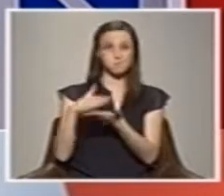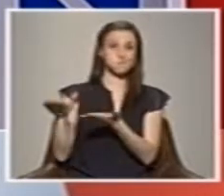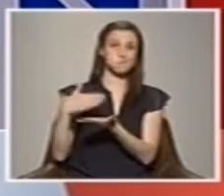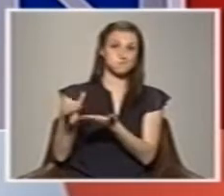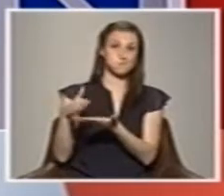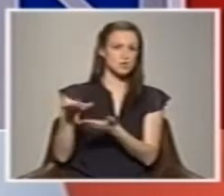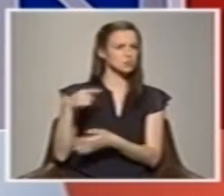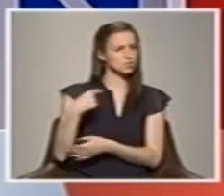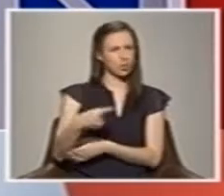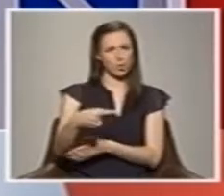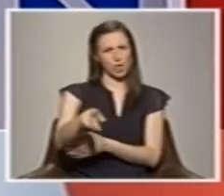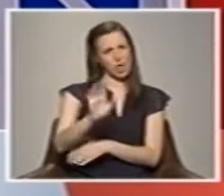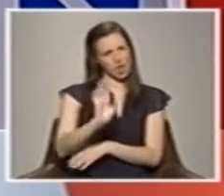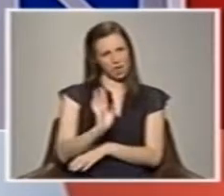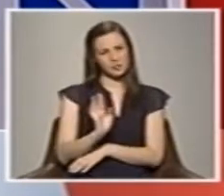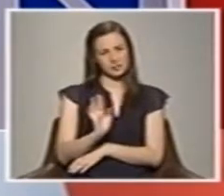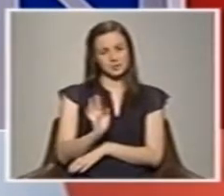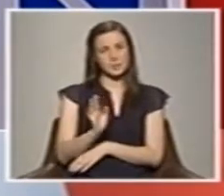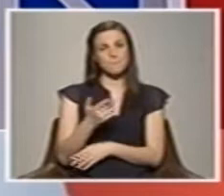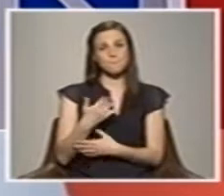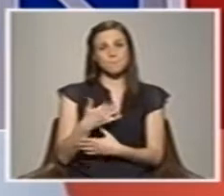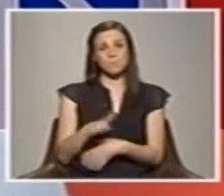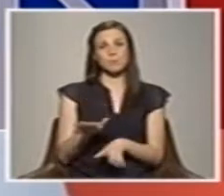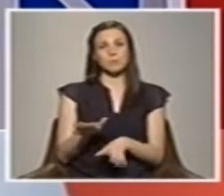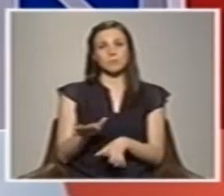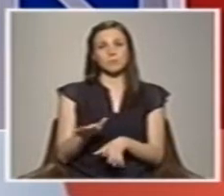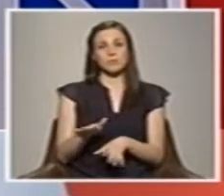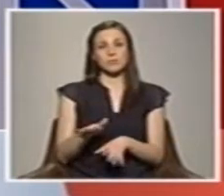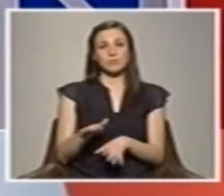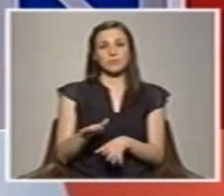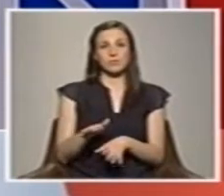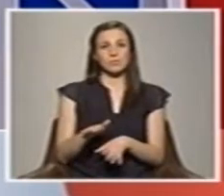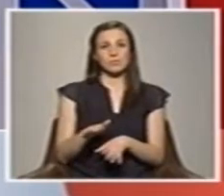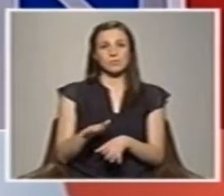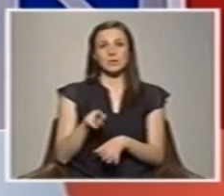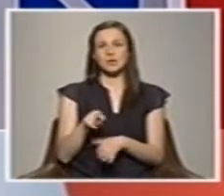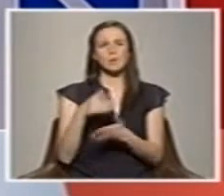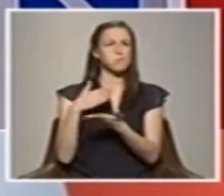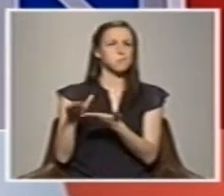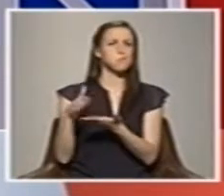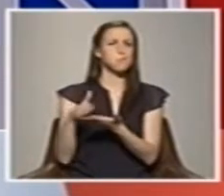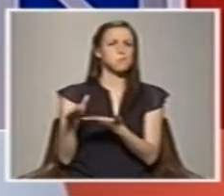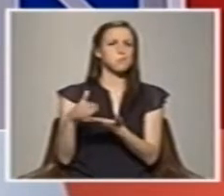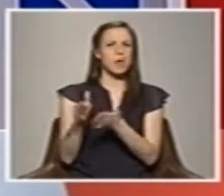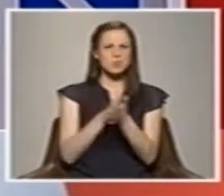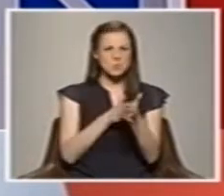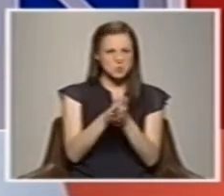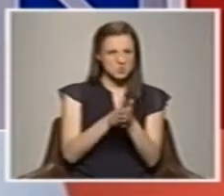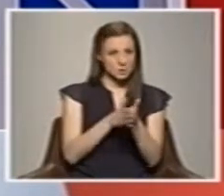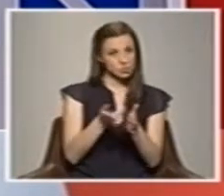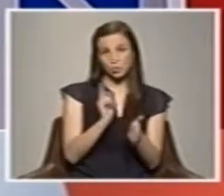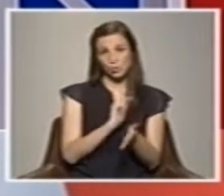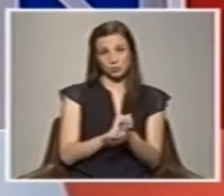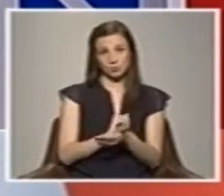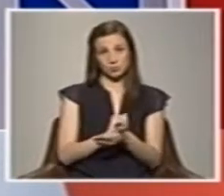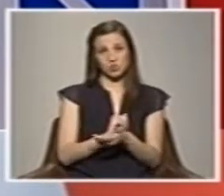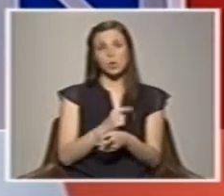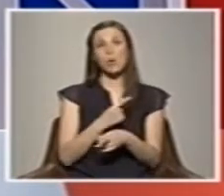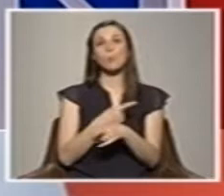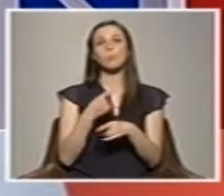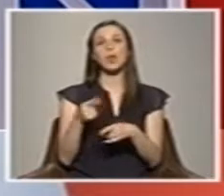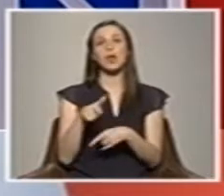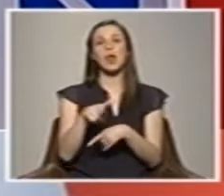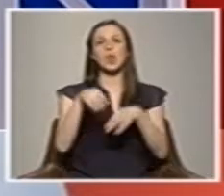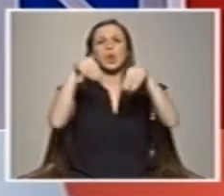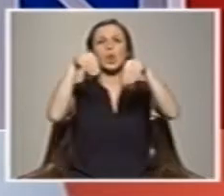diário. E muitas das vezes esse desperdício não é aproveitado também porque essas lojas